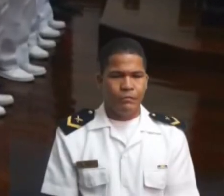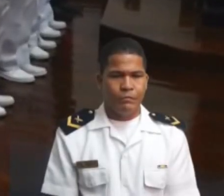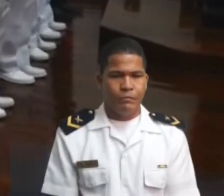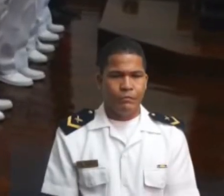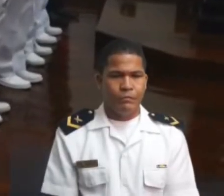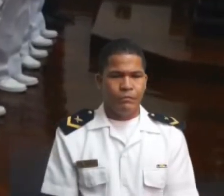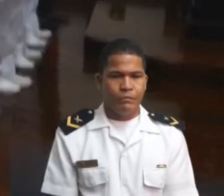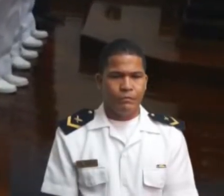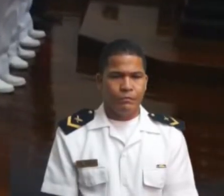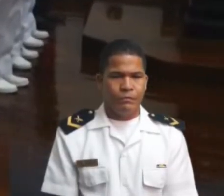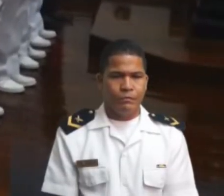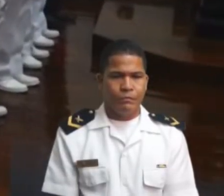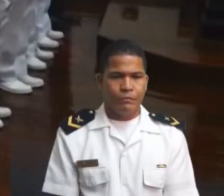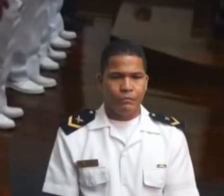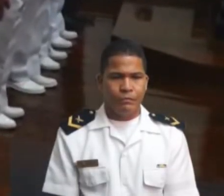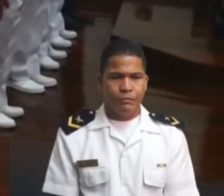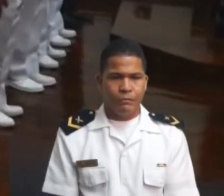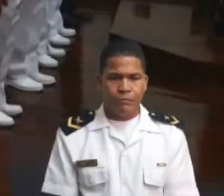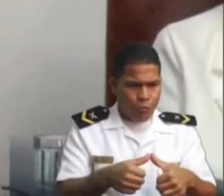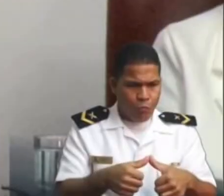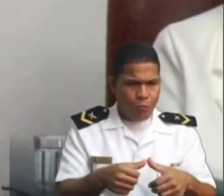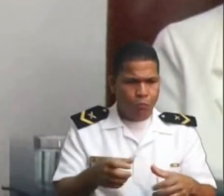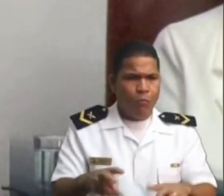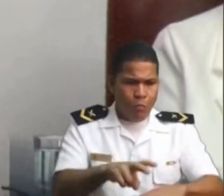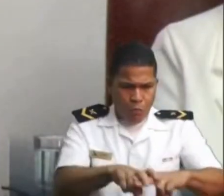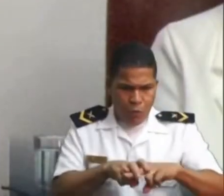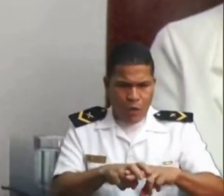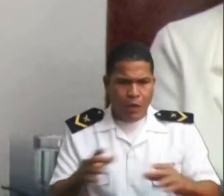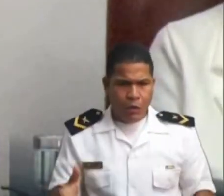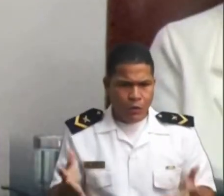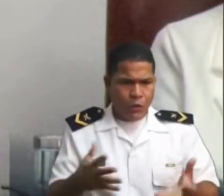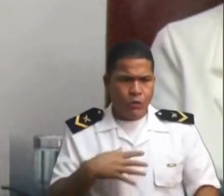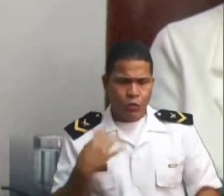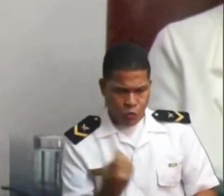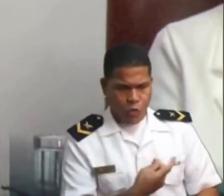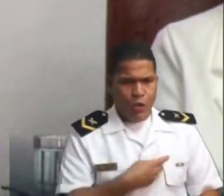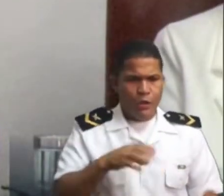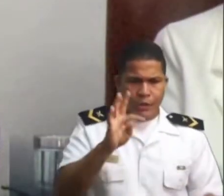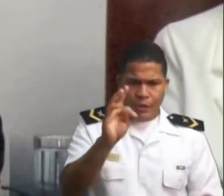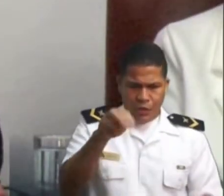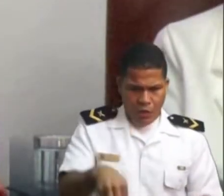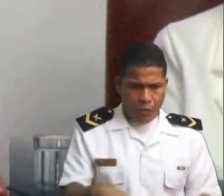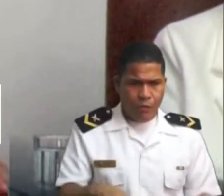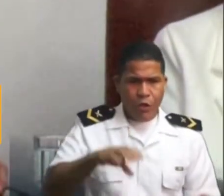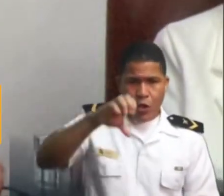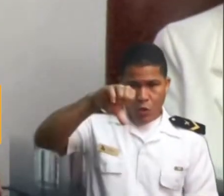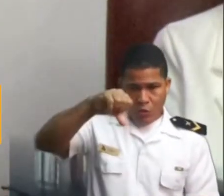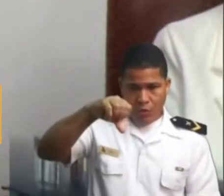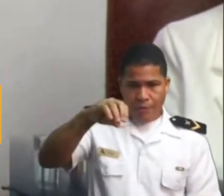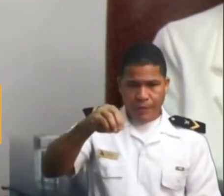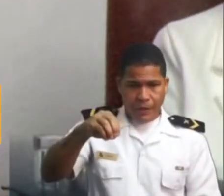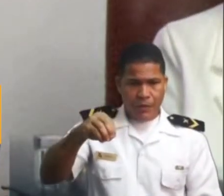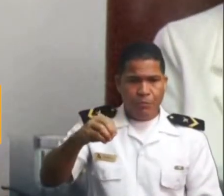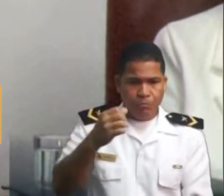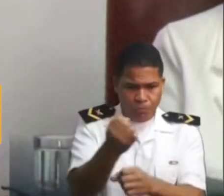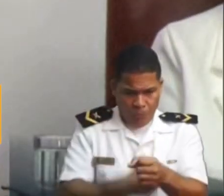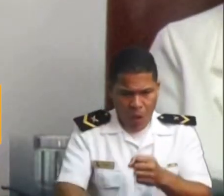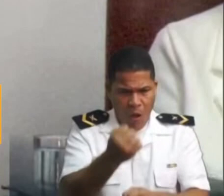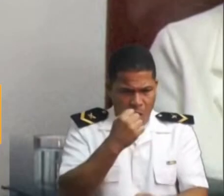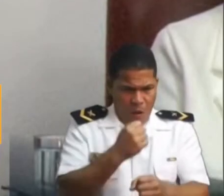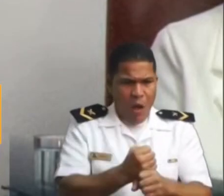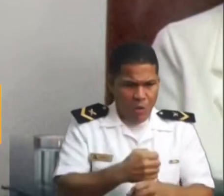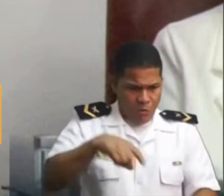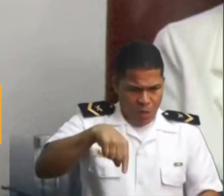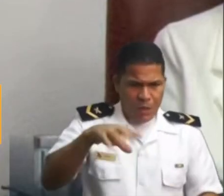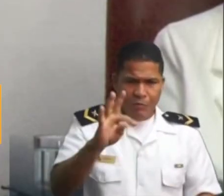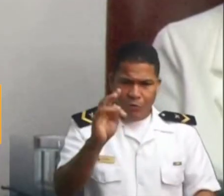Tribunal Marítimo, na zona portuária do Rio de Janeiro. Os 90 anos deste tribunal é um marco significativo na história do direito marítimo